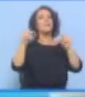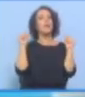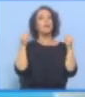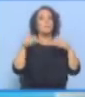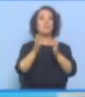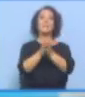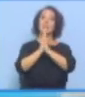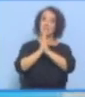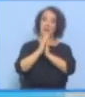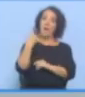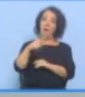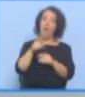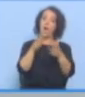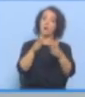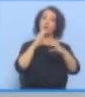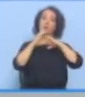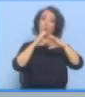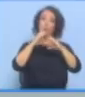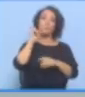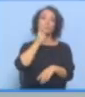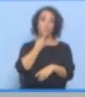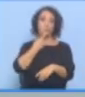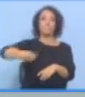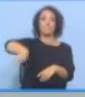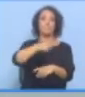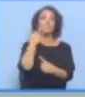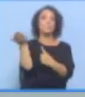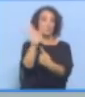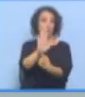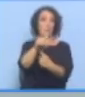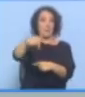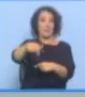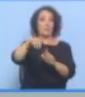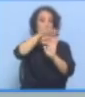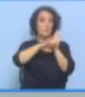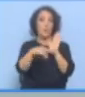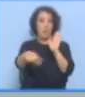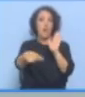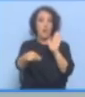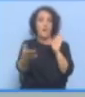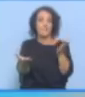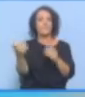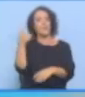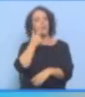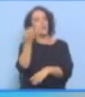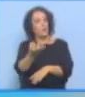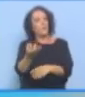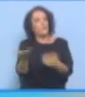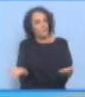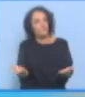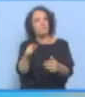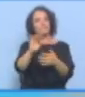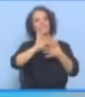a Deus também quem ajuda a comunicar com a comunidade surda, como é o caso sem aqui dúvida. Nestes programas, não é? Exatamente. E, portanto, há